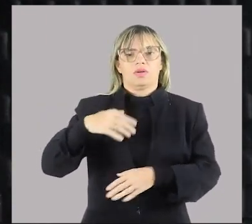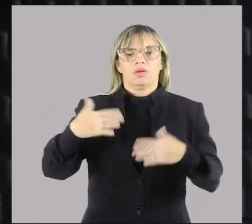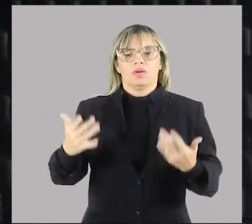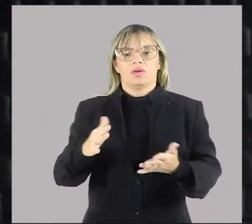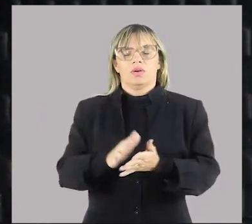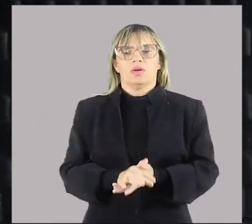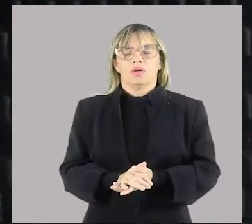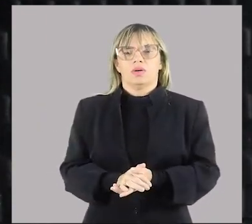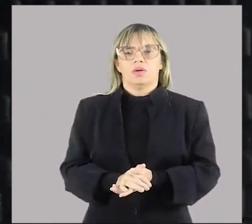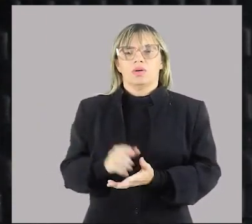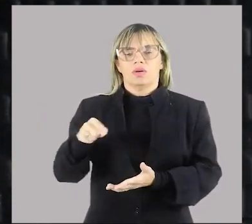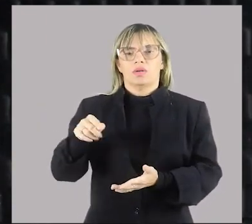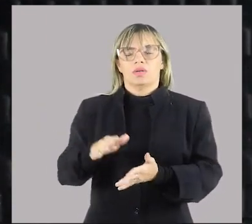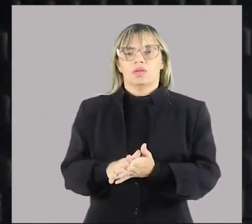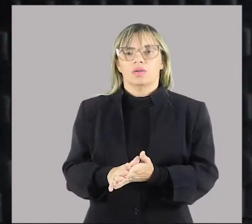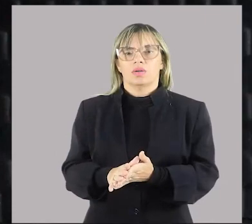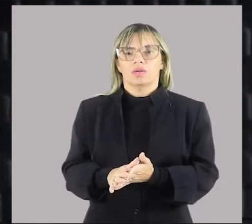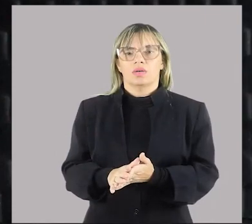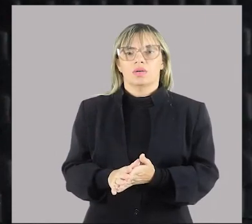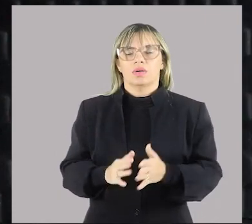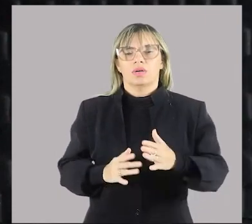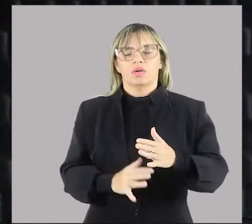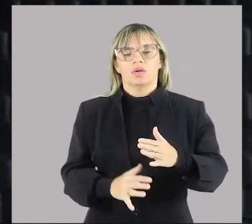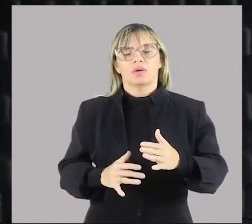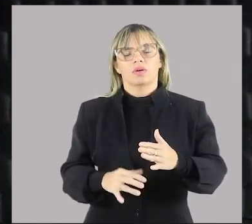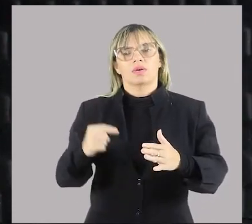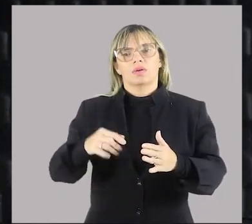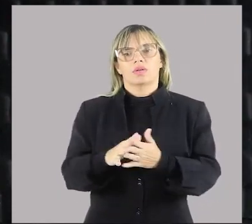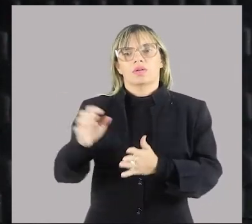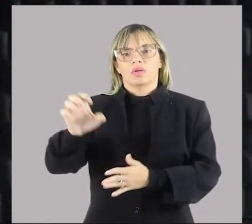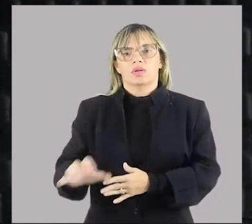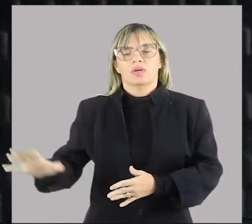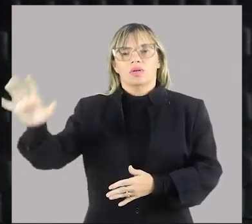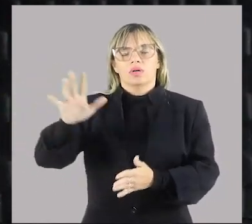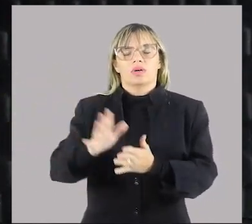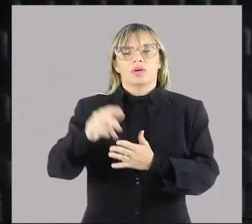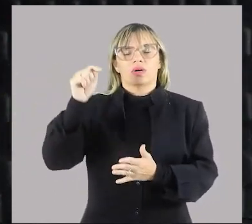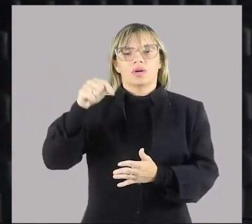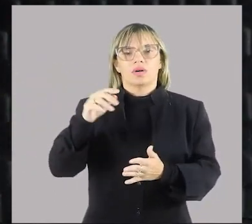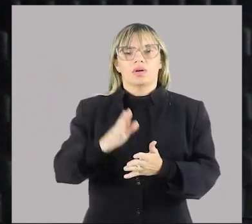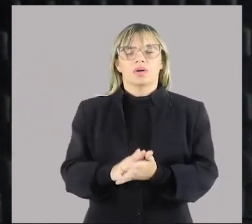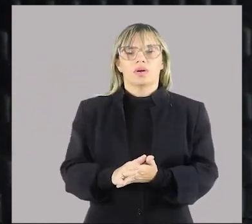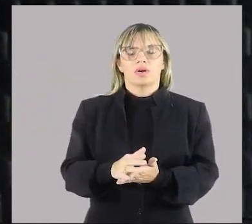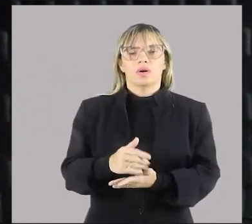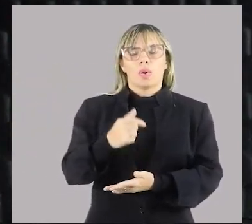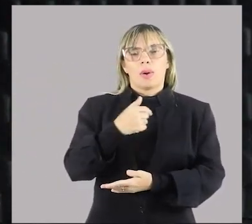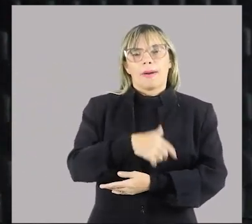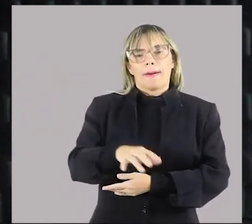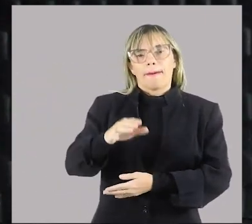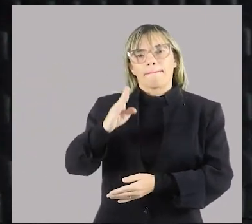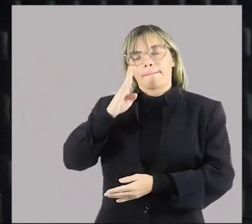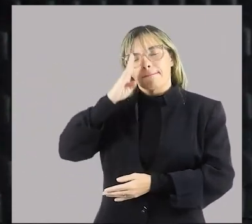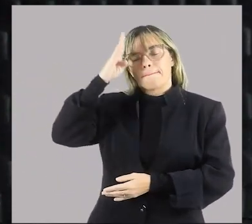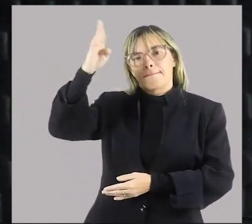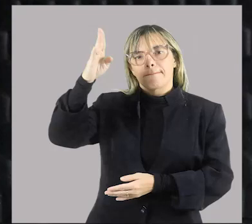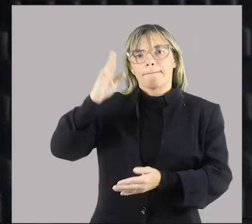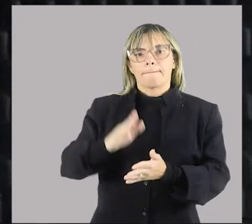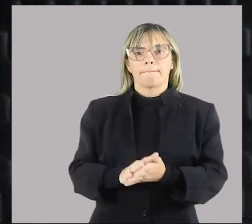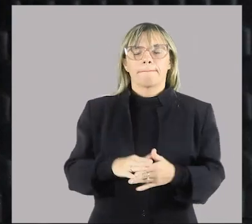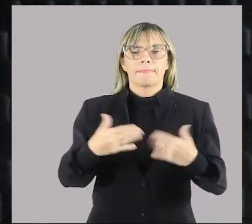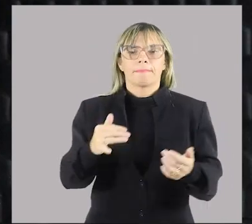dele, era formado por imigrantes europeus, principalmente italianos. Agora não. Agora nós temos um